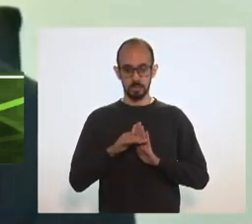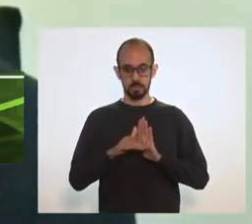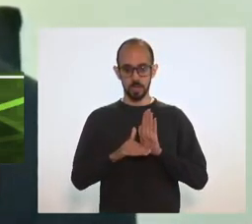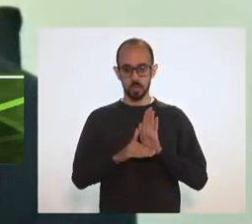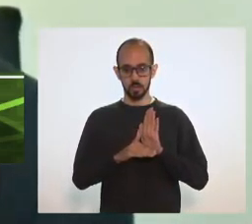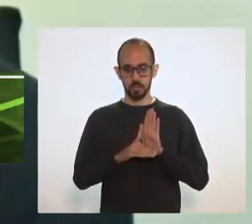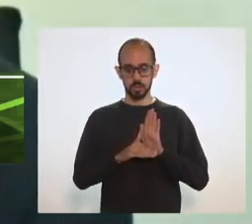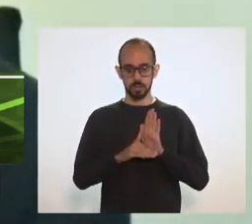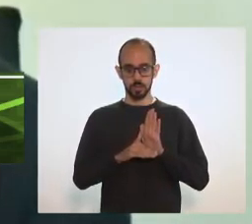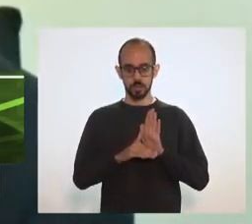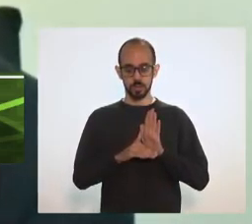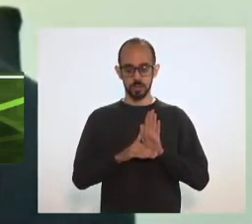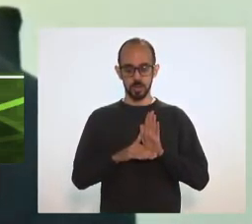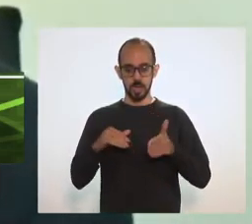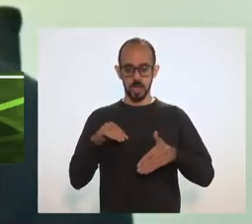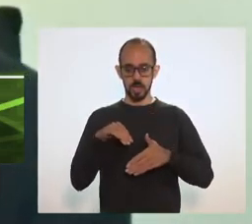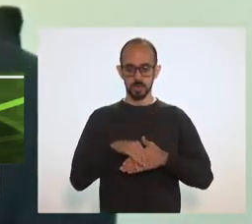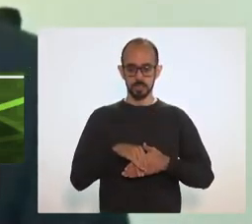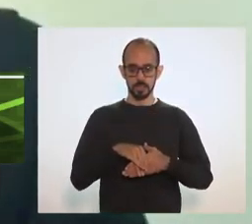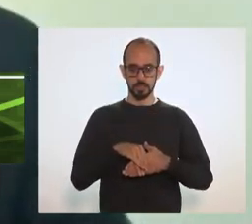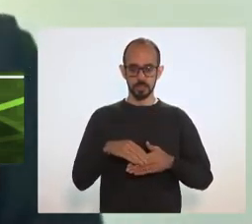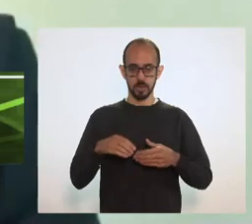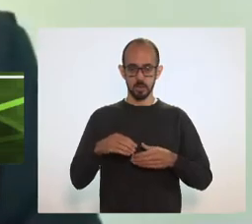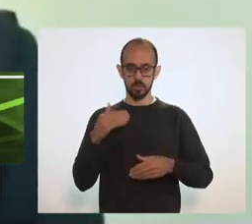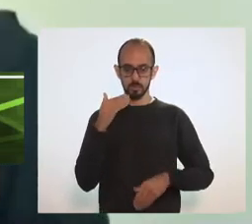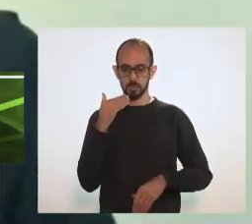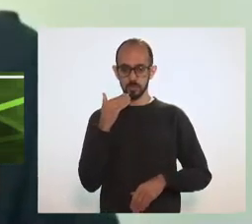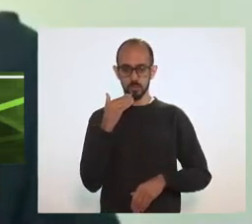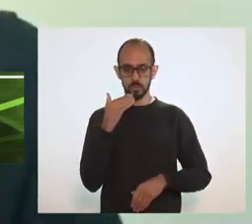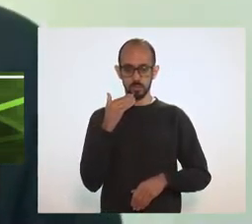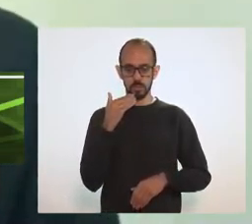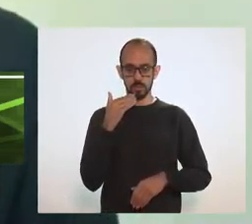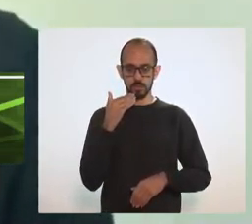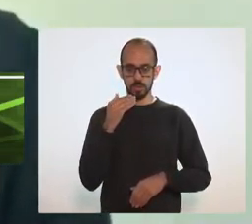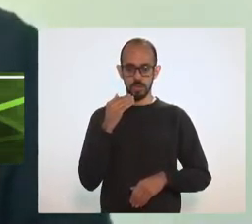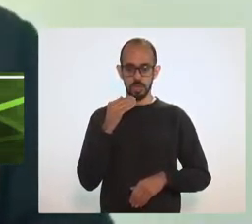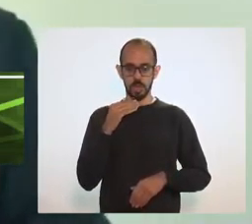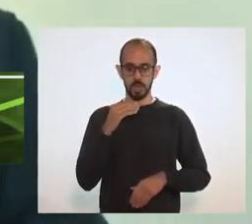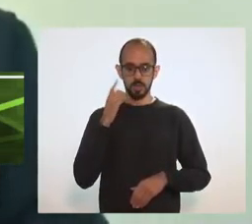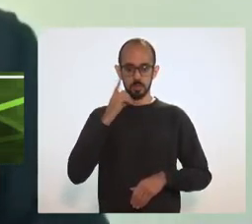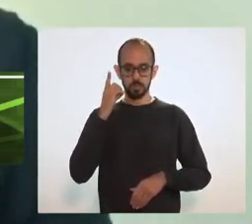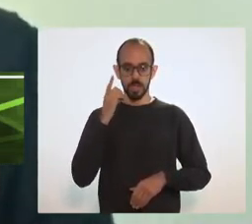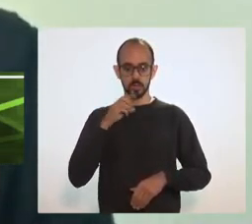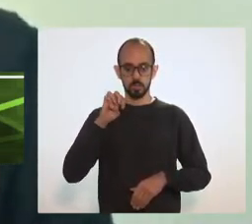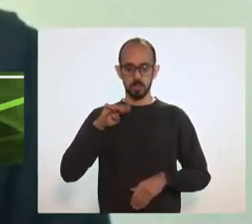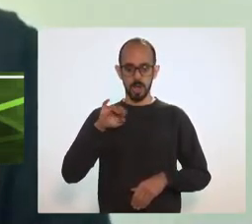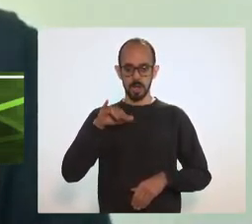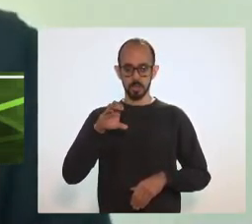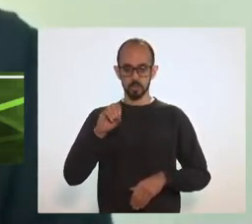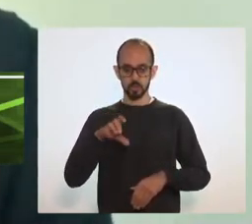por substitutivo. Em discussão, em votação,